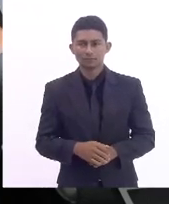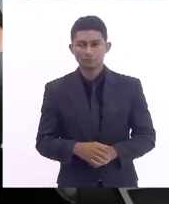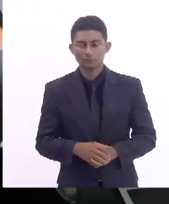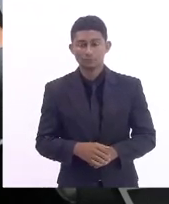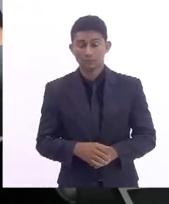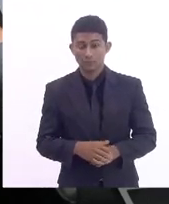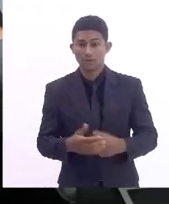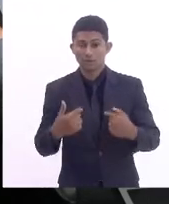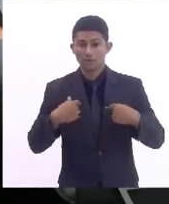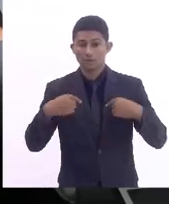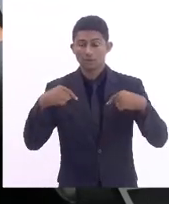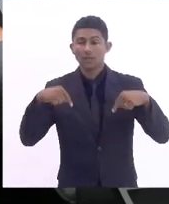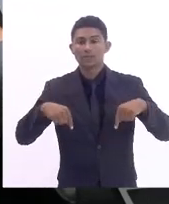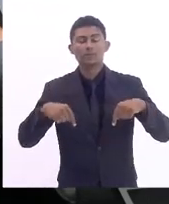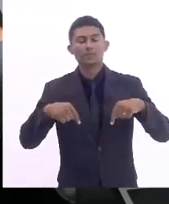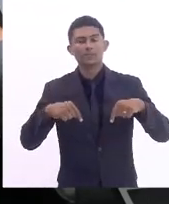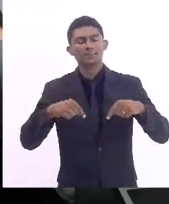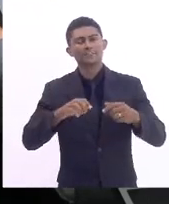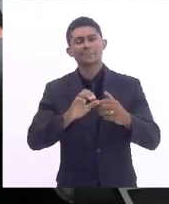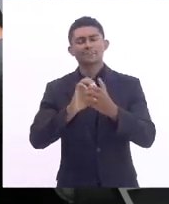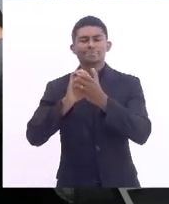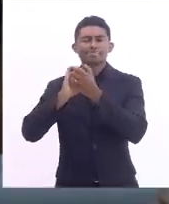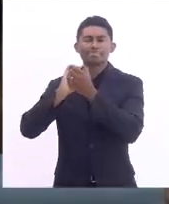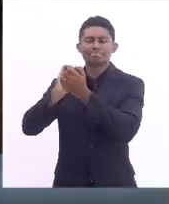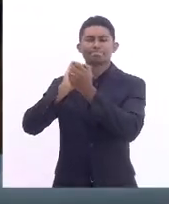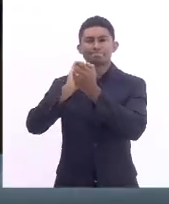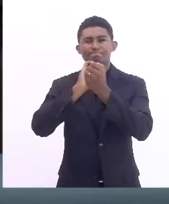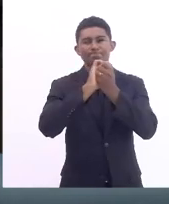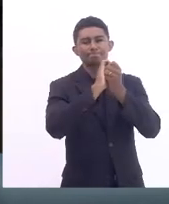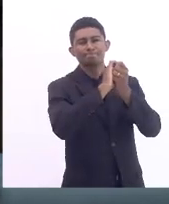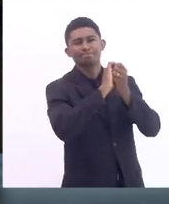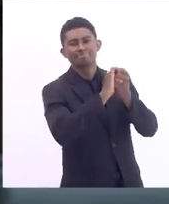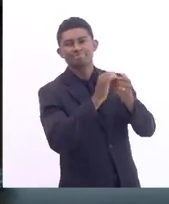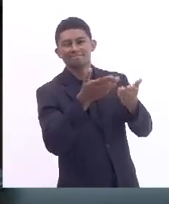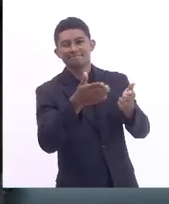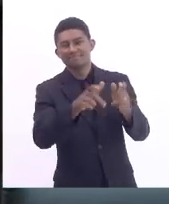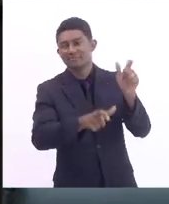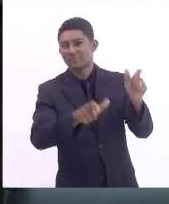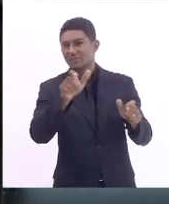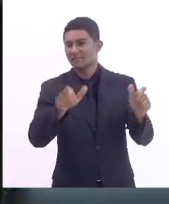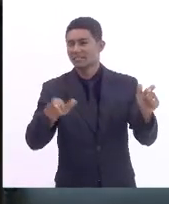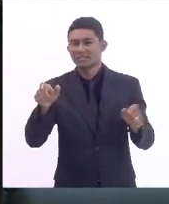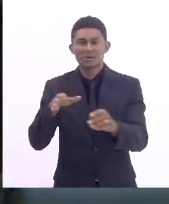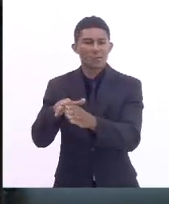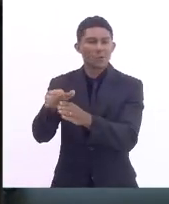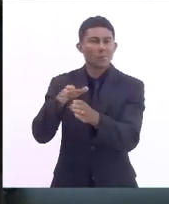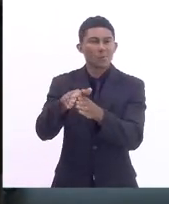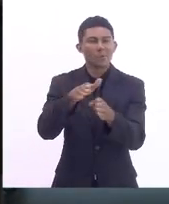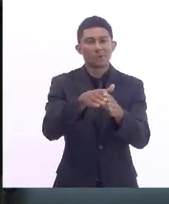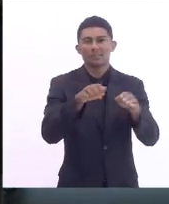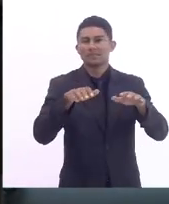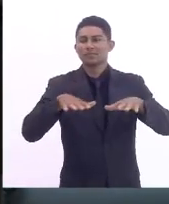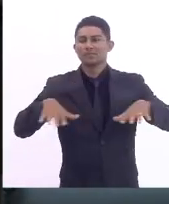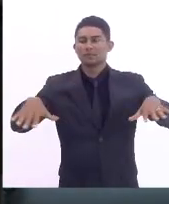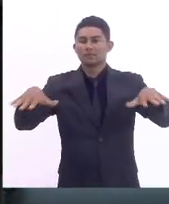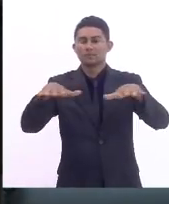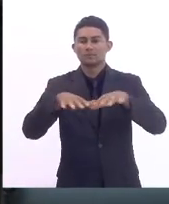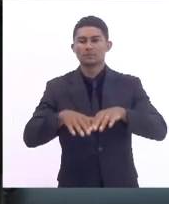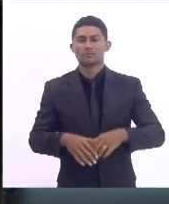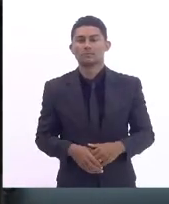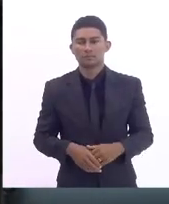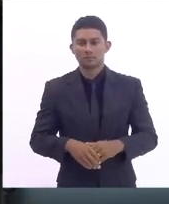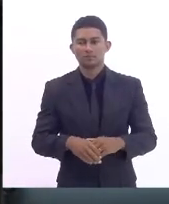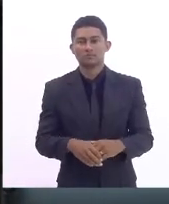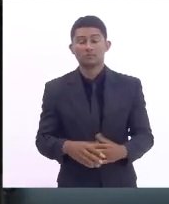quero aqui saudar todos os todos os conselheiros todas as conselheiras e